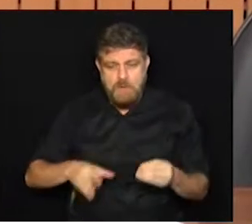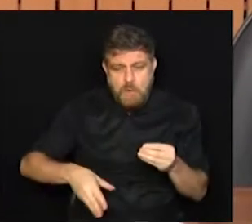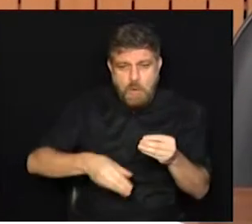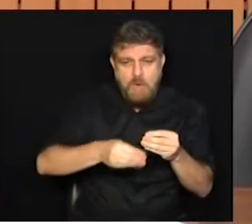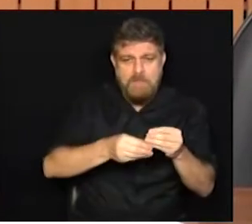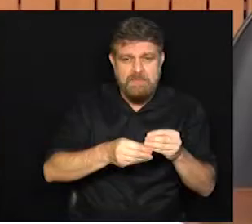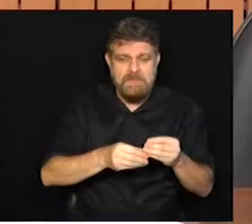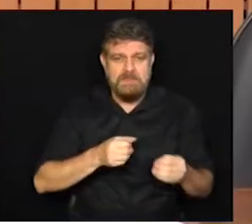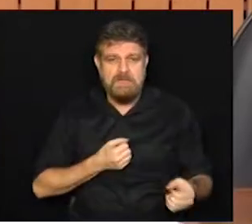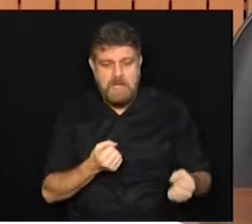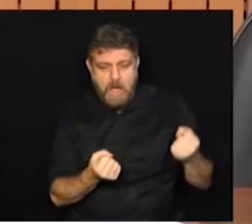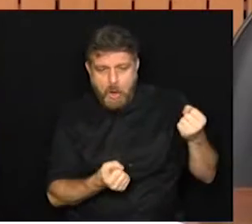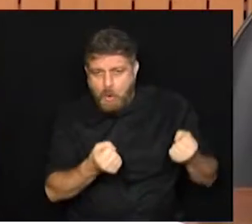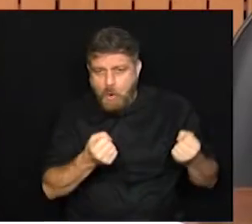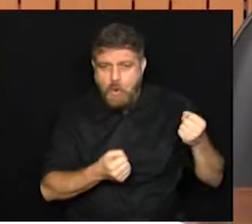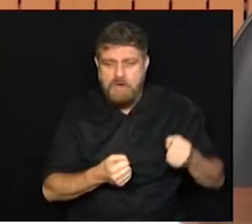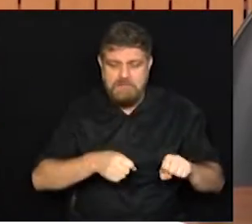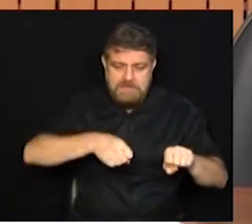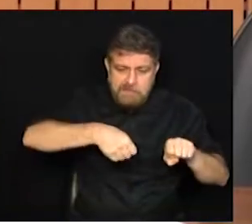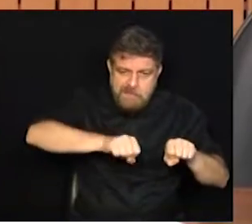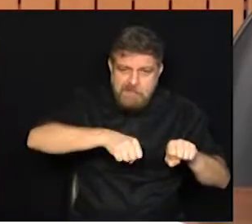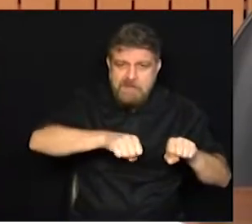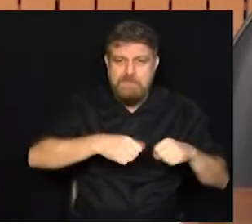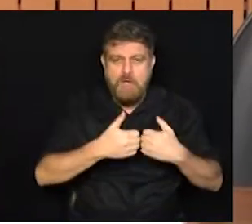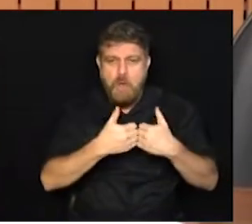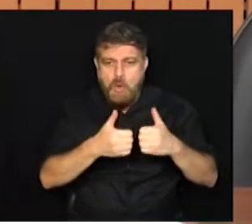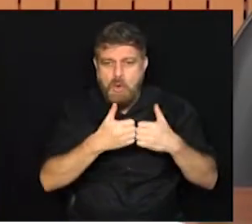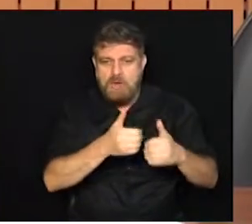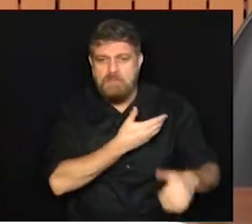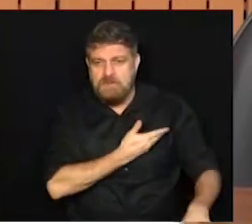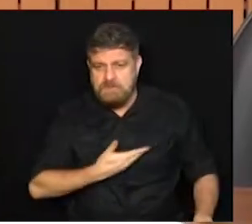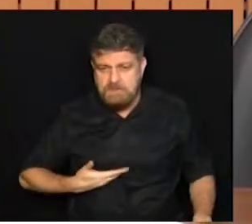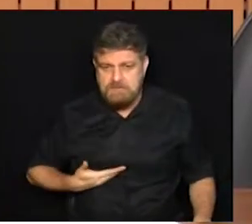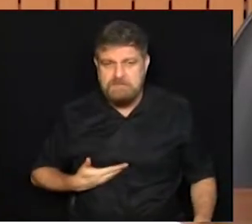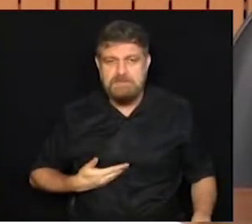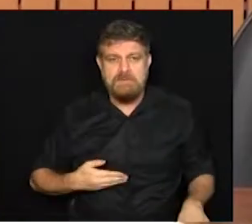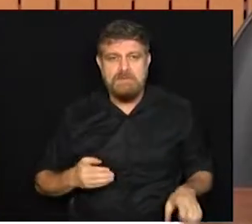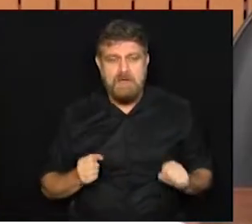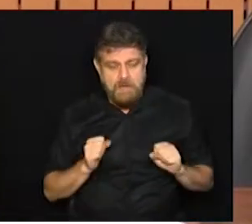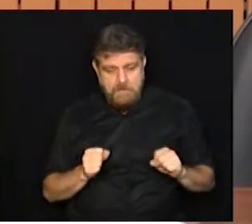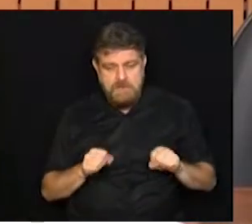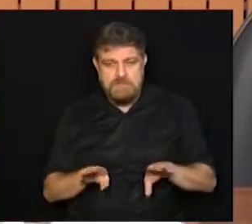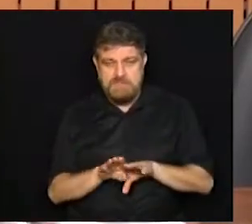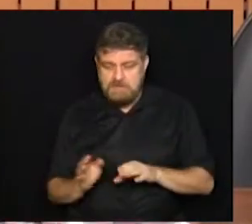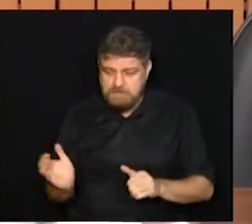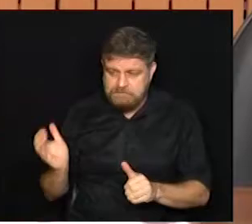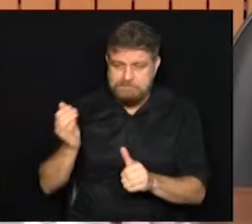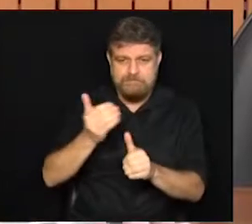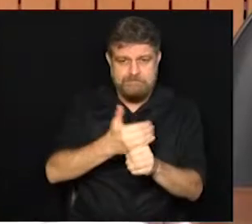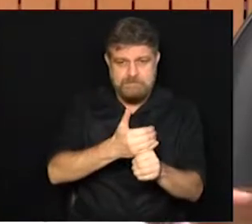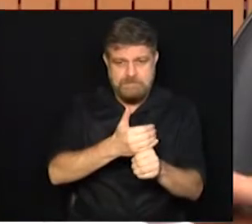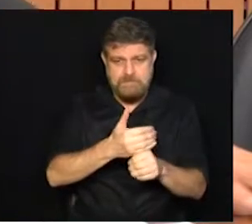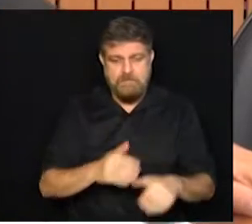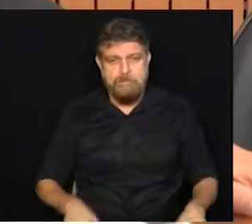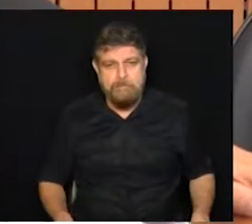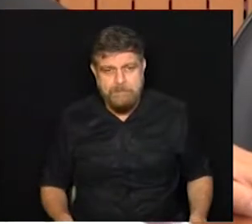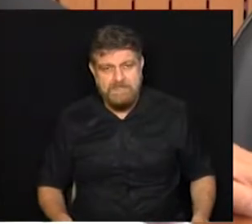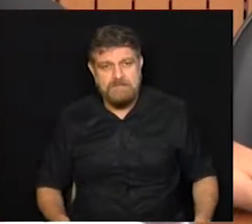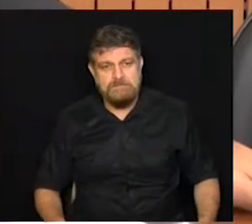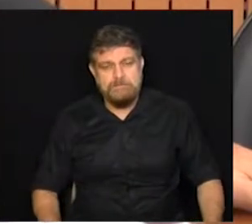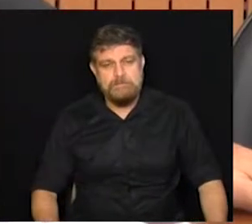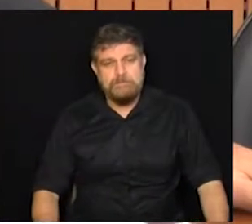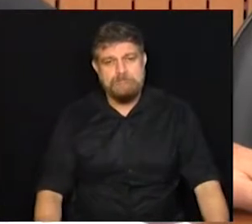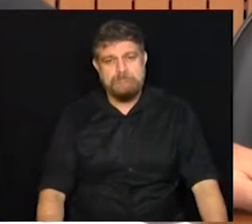ao transporte coletivo, também ao substituir o veículo, o transporte automotor, os